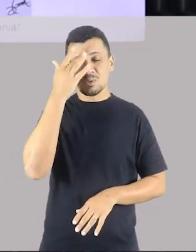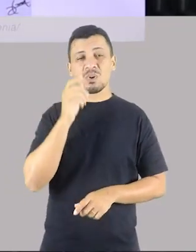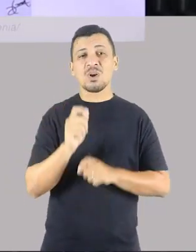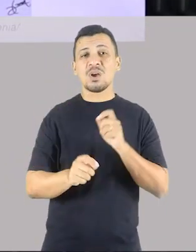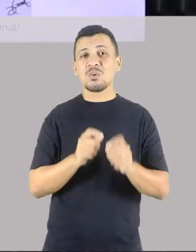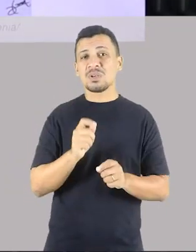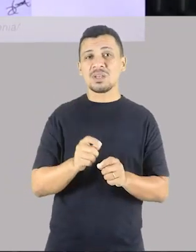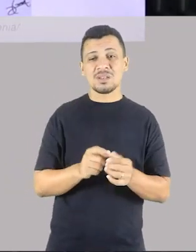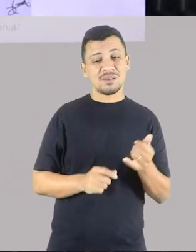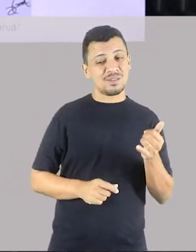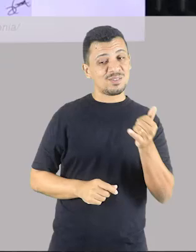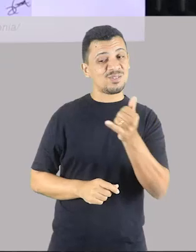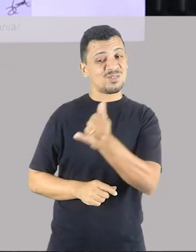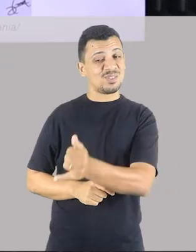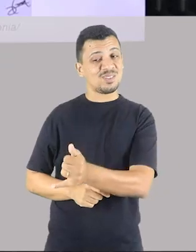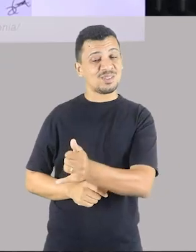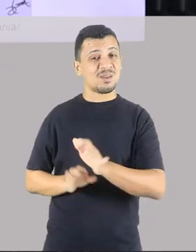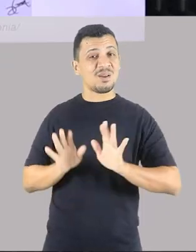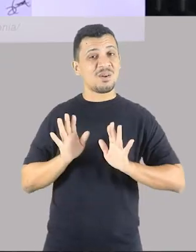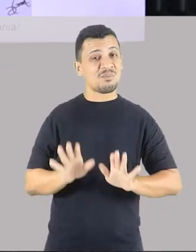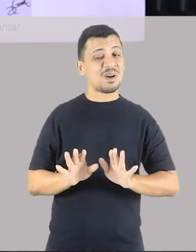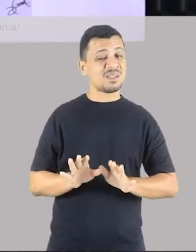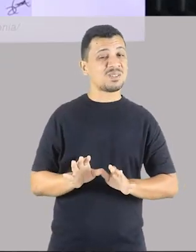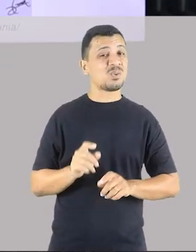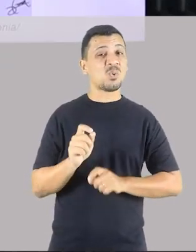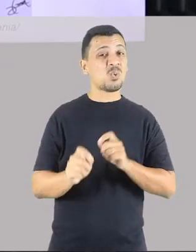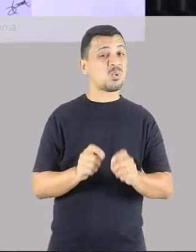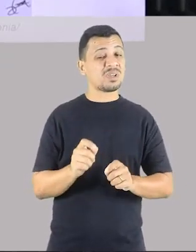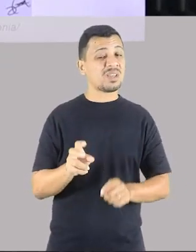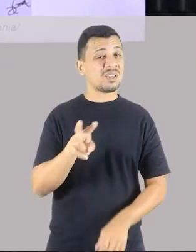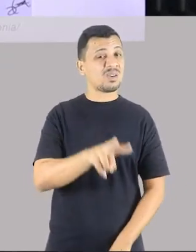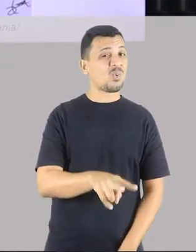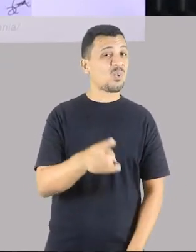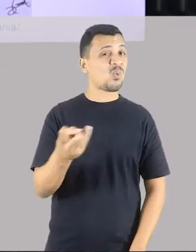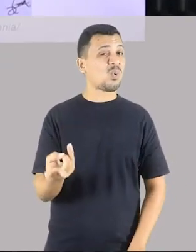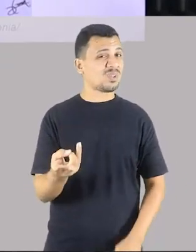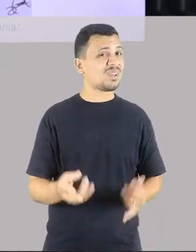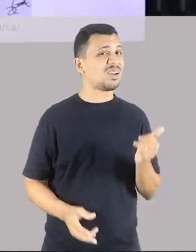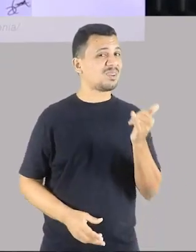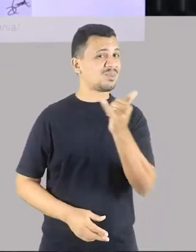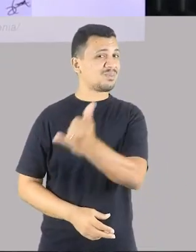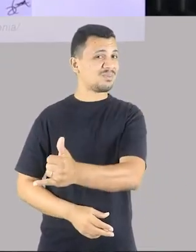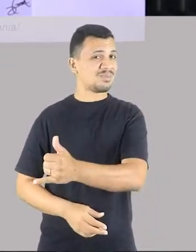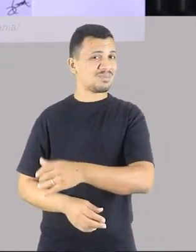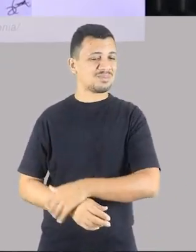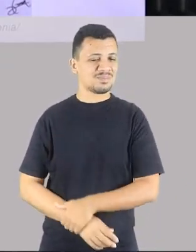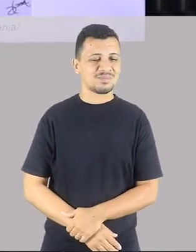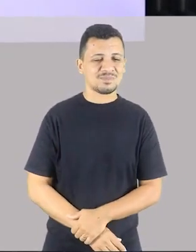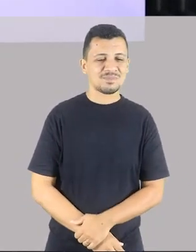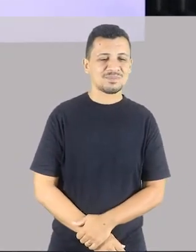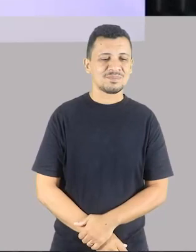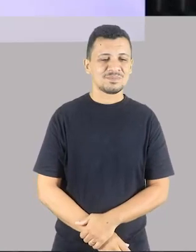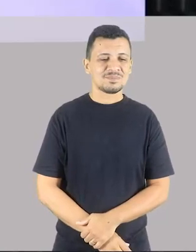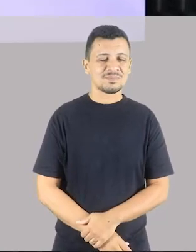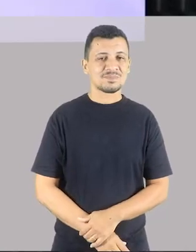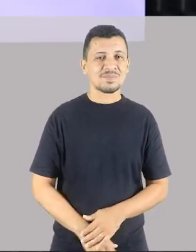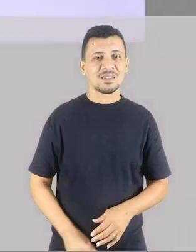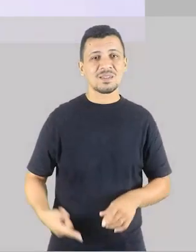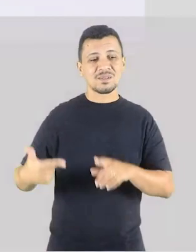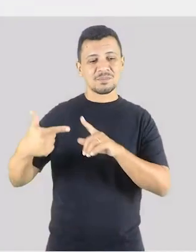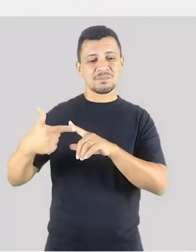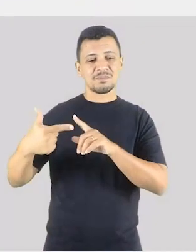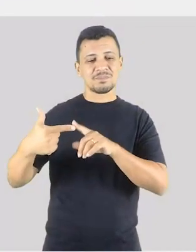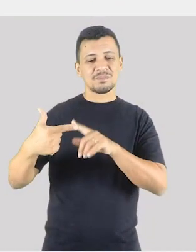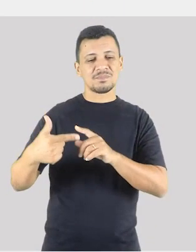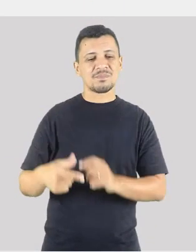pessoa que diz, mas no fundo está querendo dizer o contrário. Tudo bem? Vamos lá. A próxima figura de